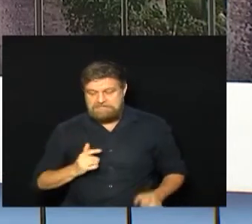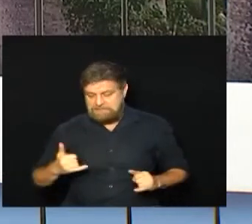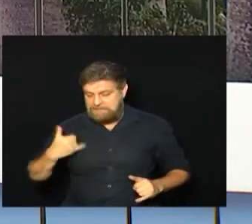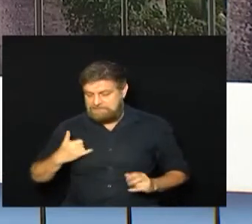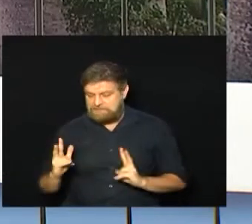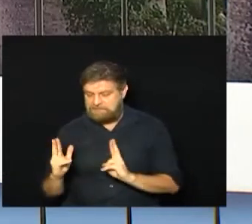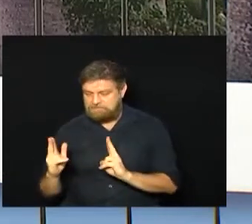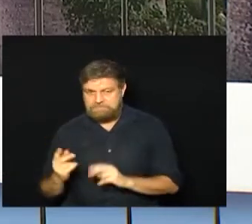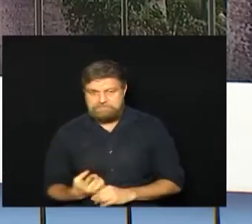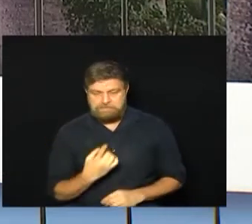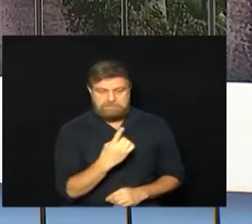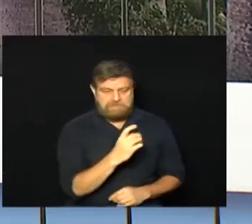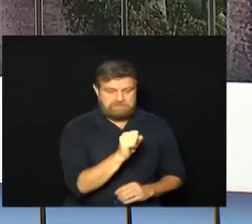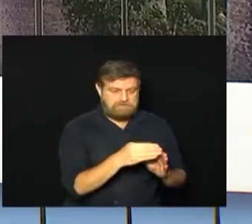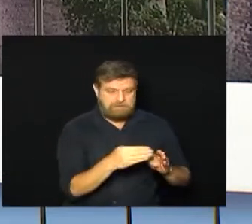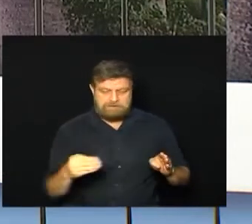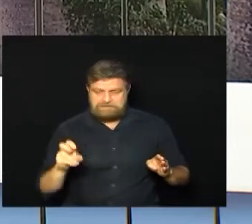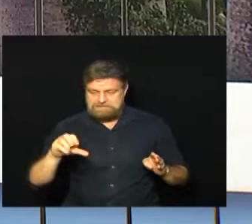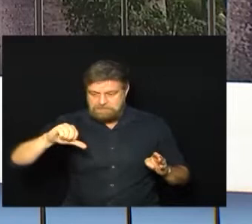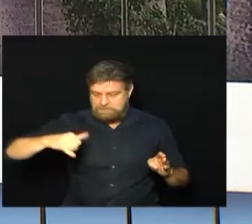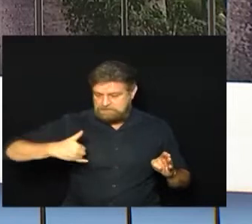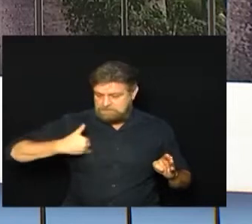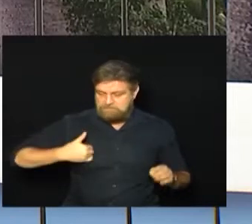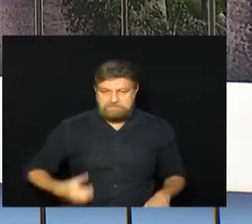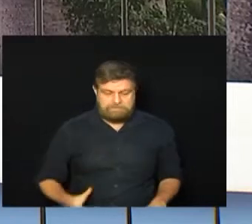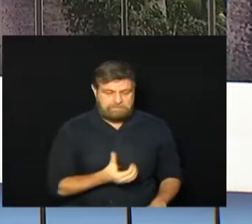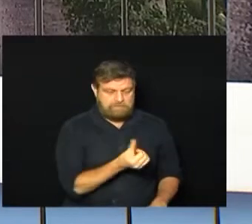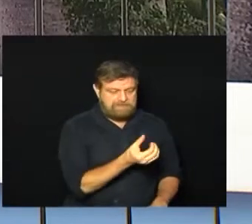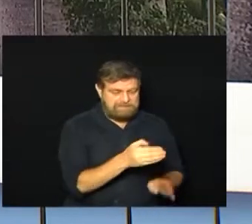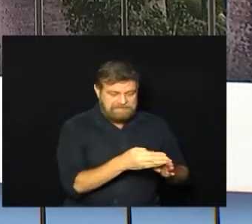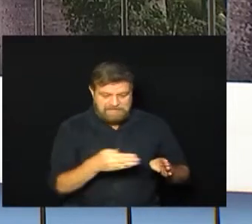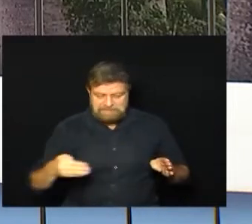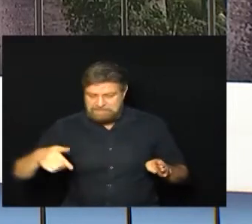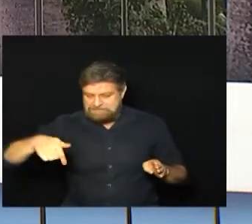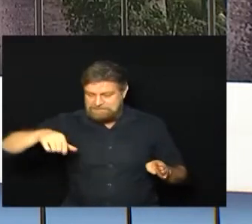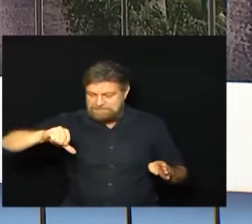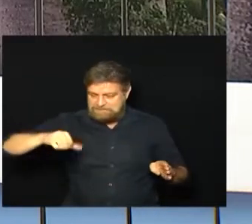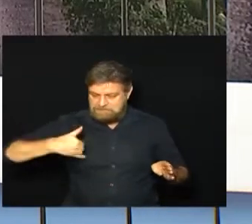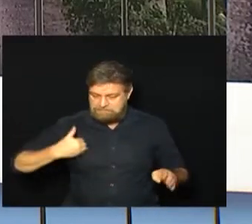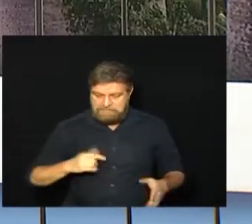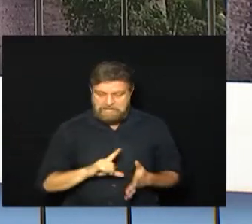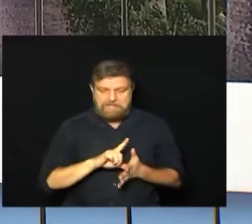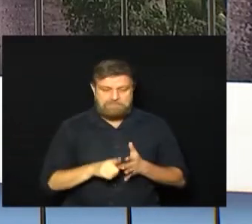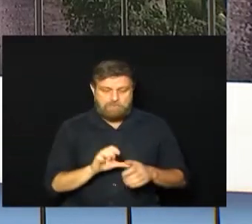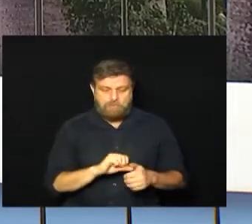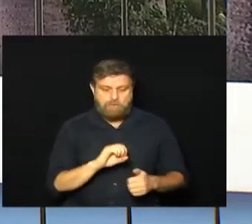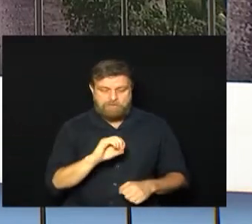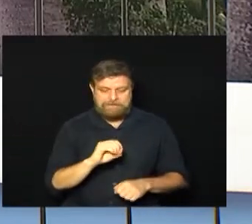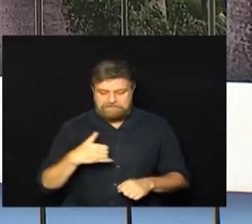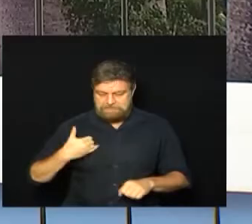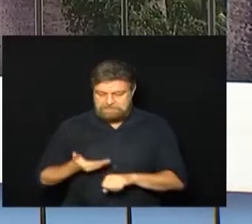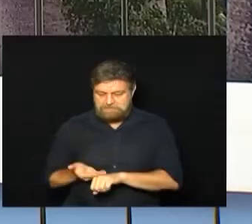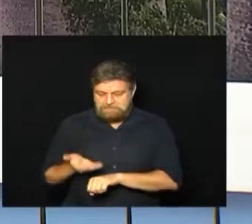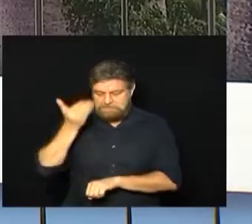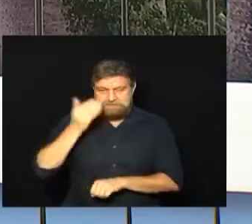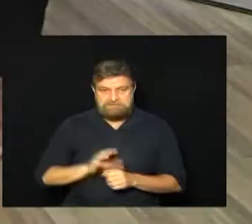etárias: 18 a 59 anos, 60 a 79 e a partir dos 80 anos. Então, todas